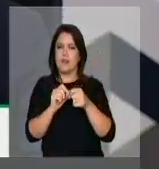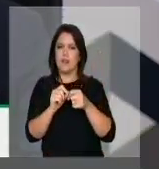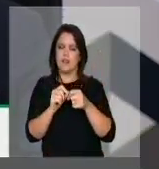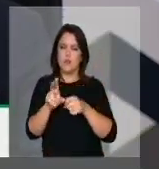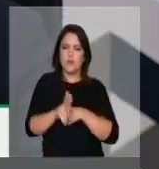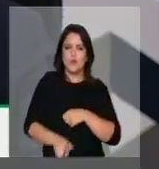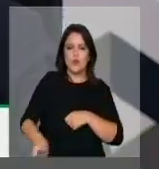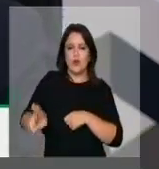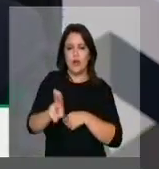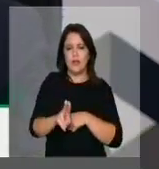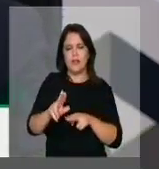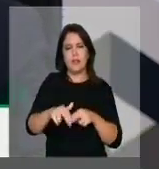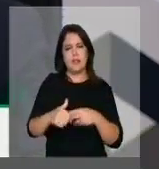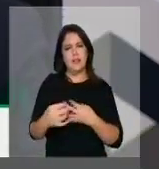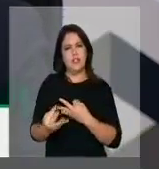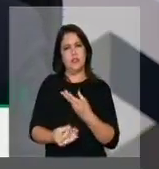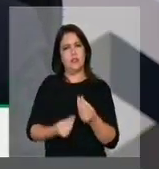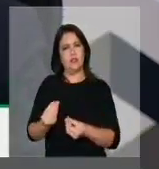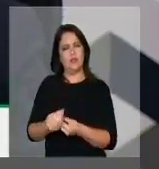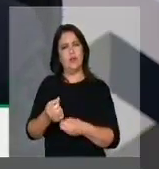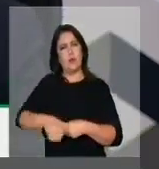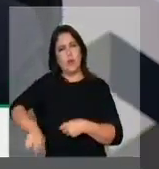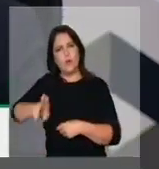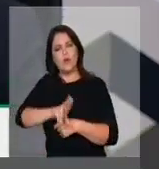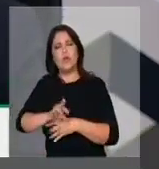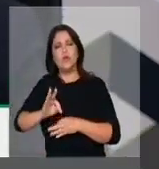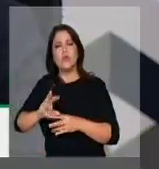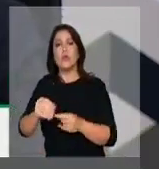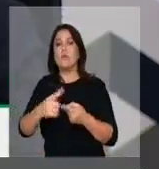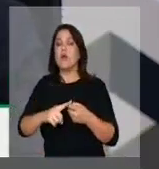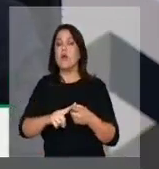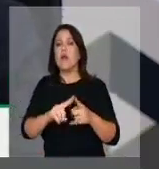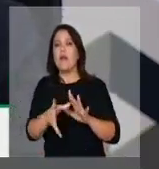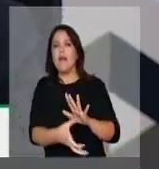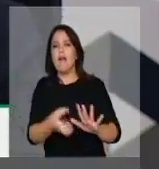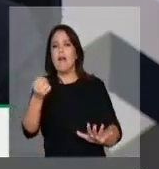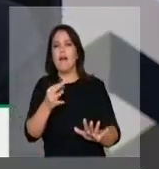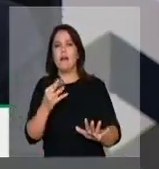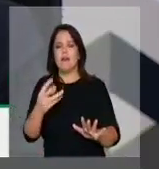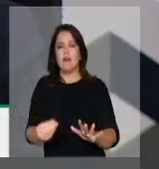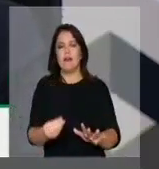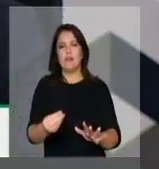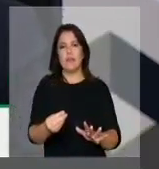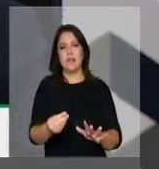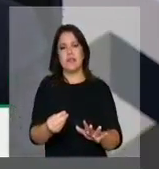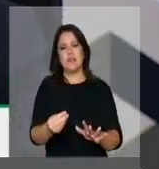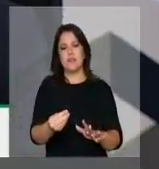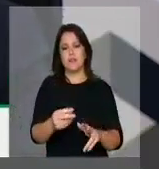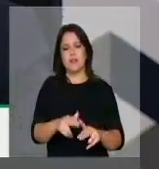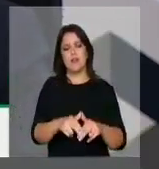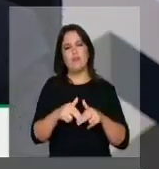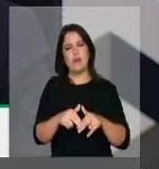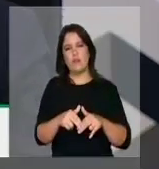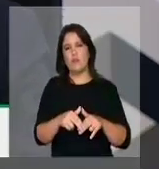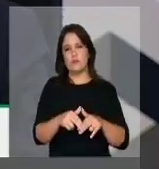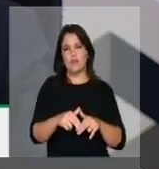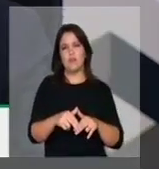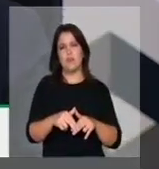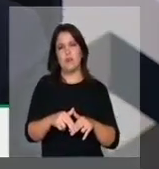nazistas se utilizaram para a expropriação corrupta,